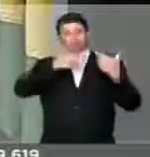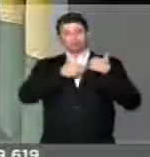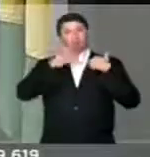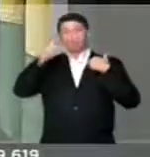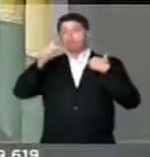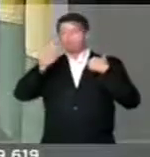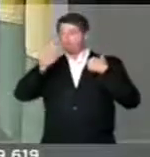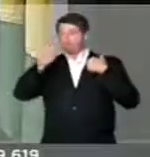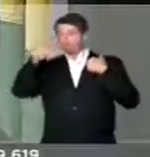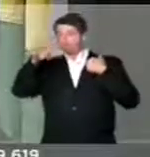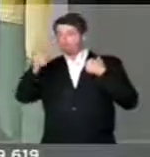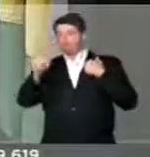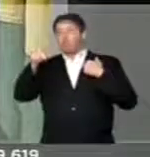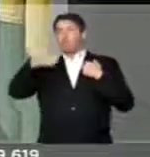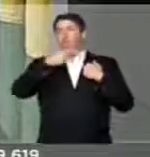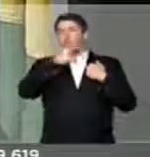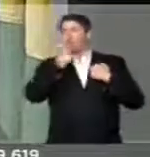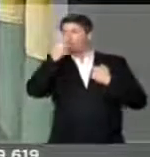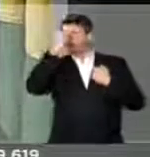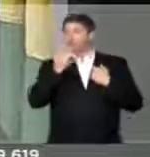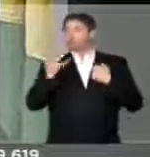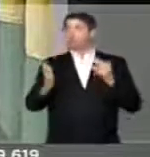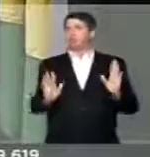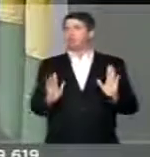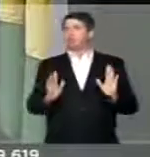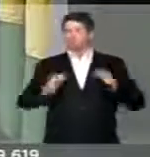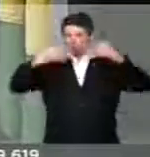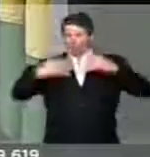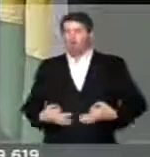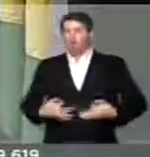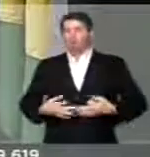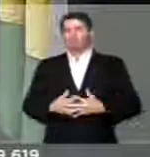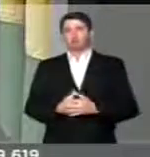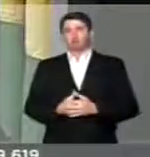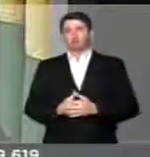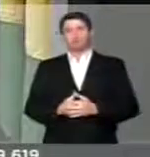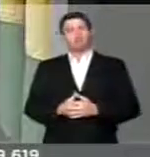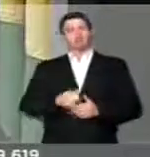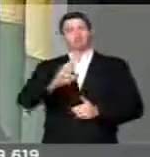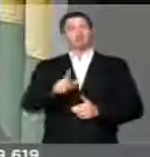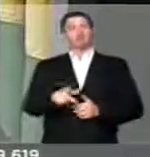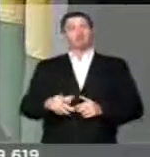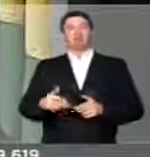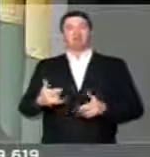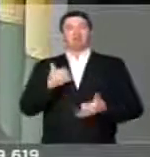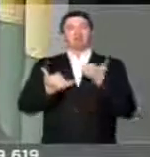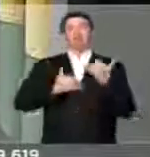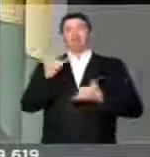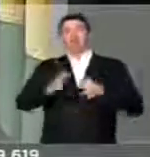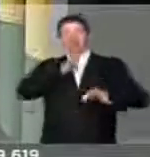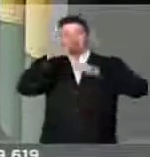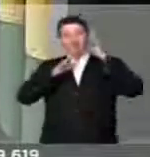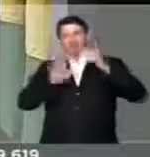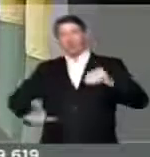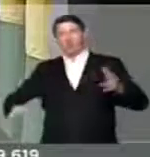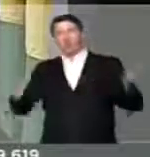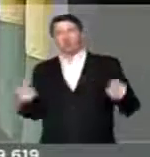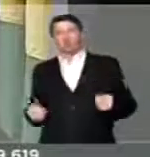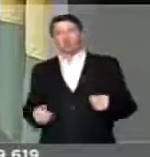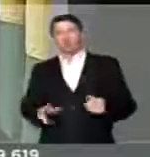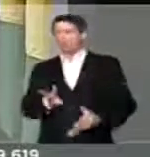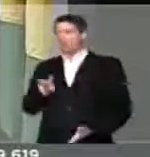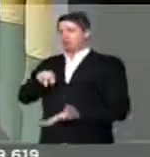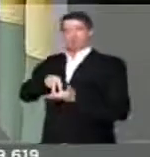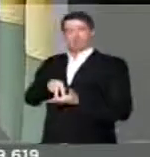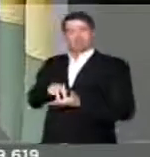espero que seja de homens sérios, honrados, e não molecagem. Assumir uma